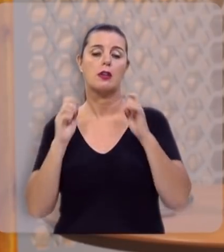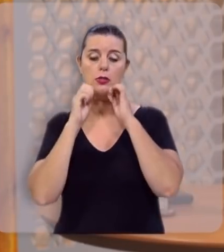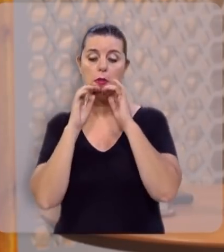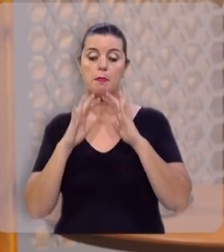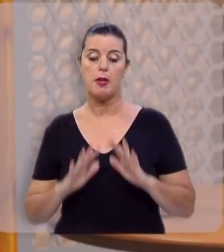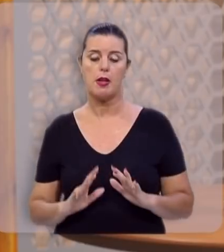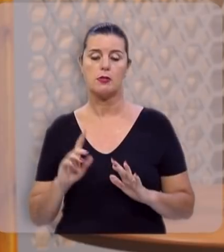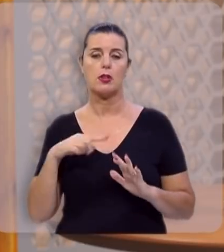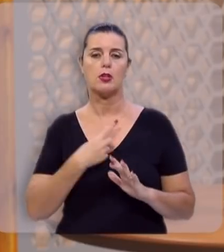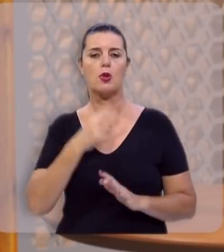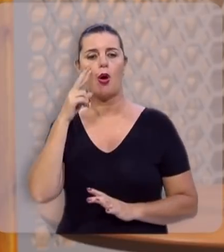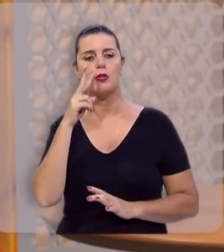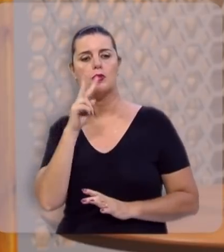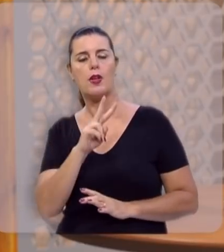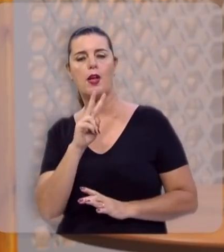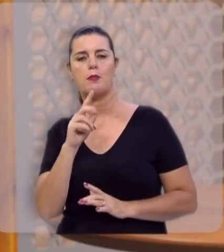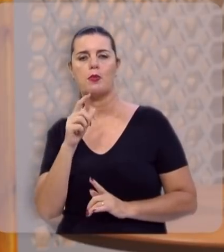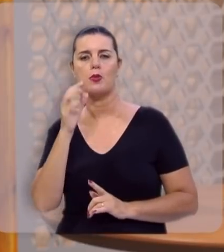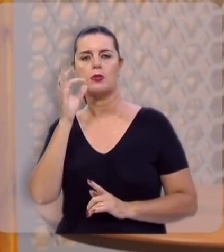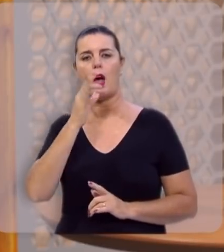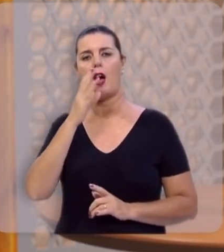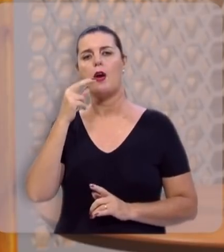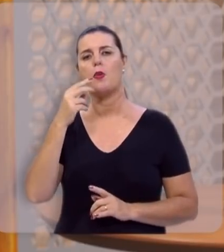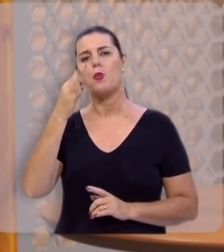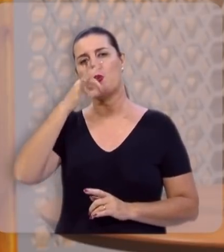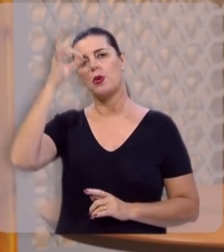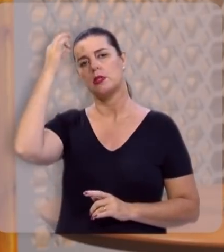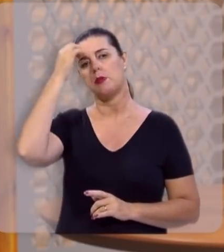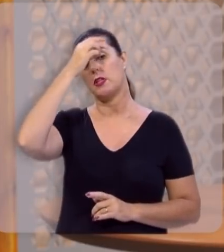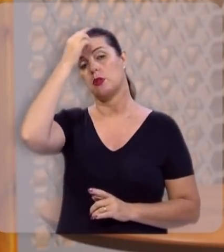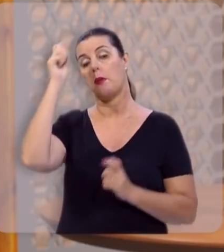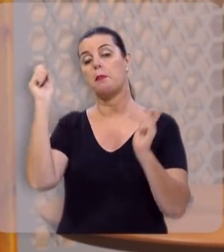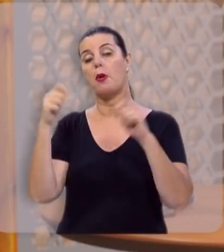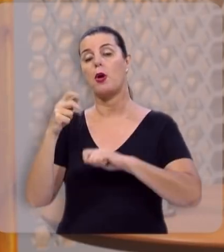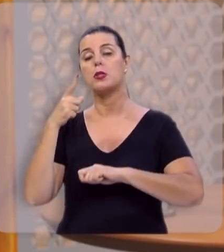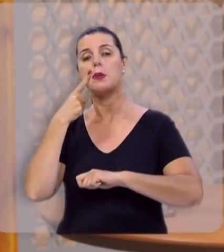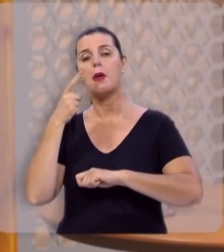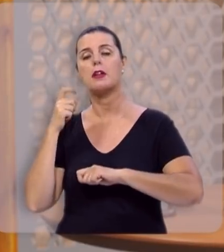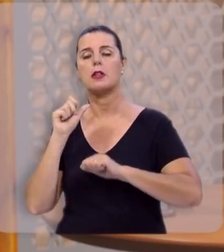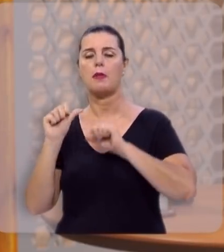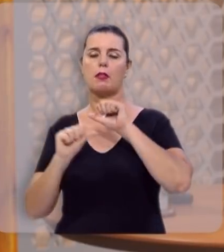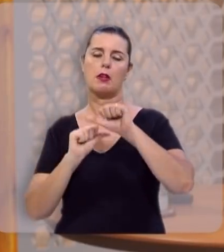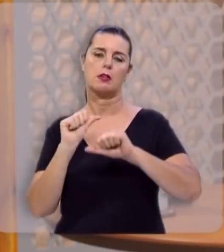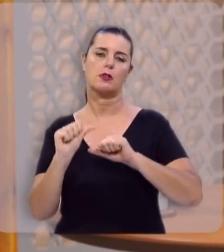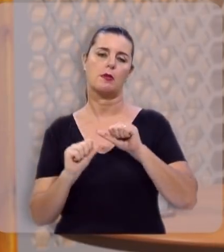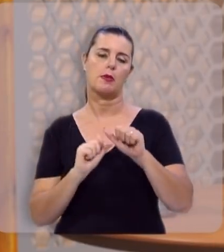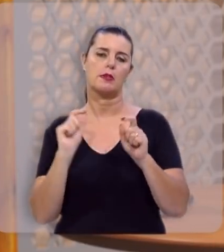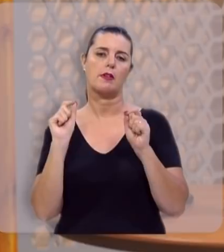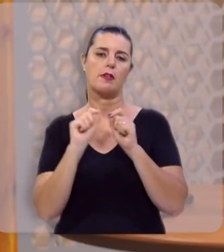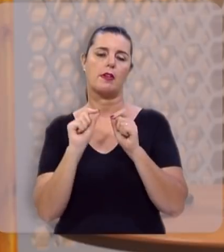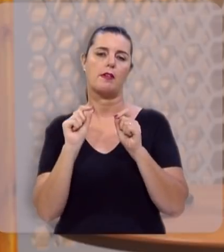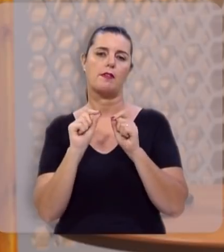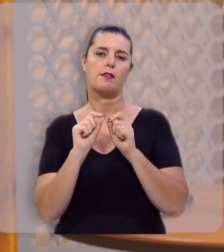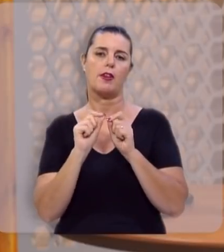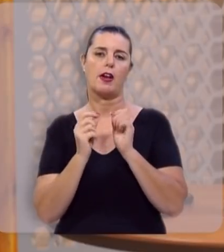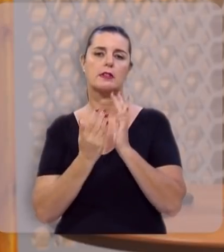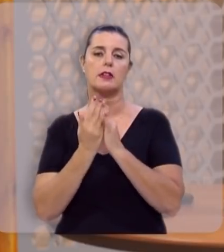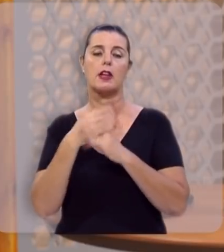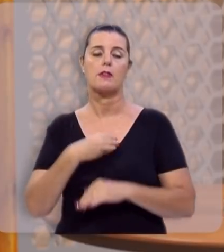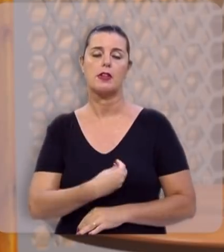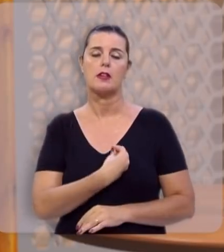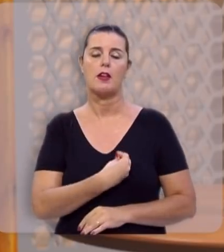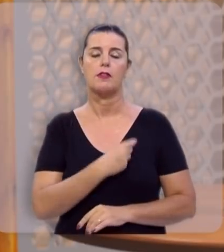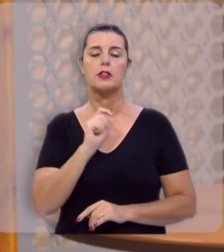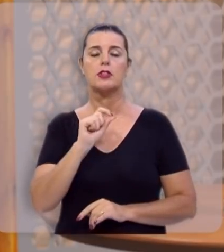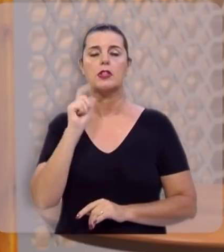grande bênção é que o texto diz que nós ouvimos a voz do Espírito. E podemos perceber a transformação que ele realiza